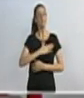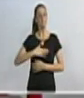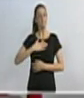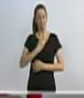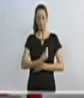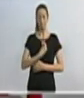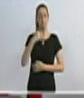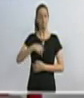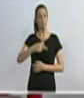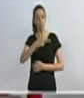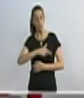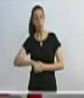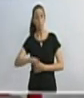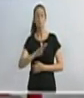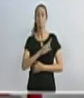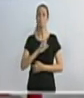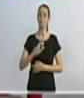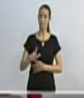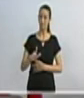Blumenau novamente, Caminha,